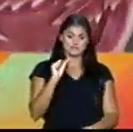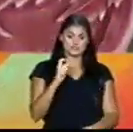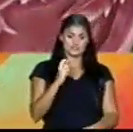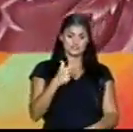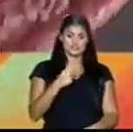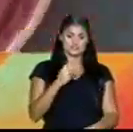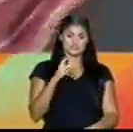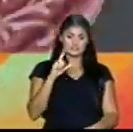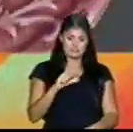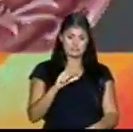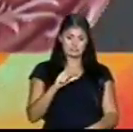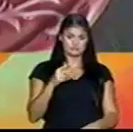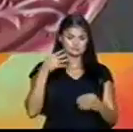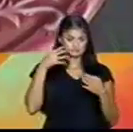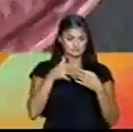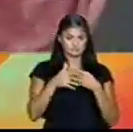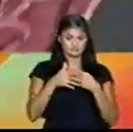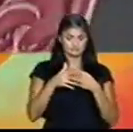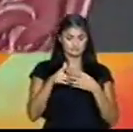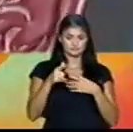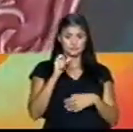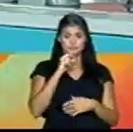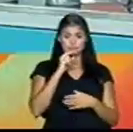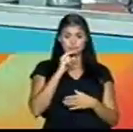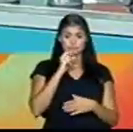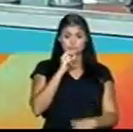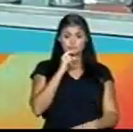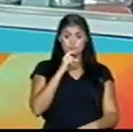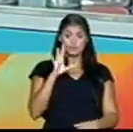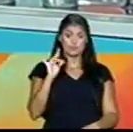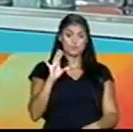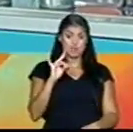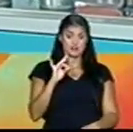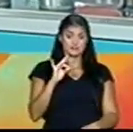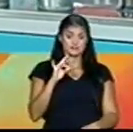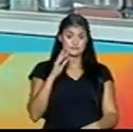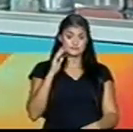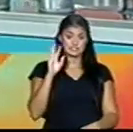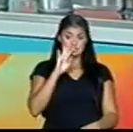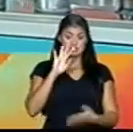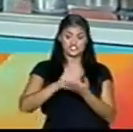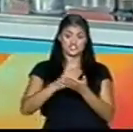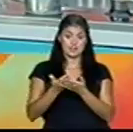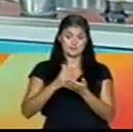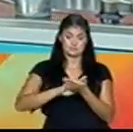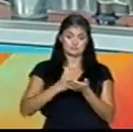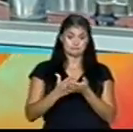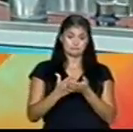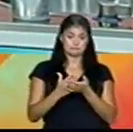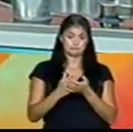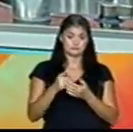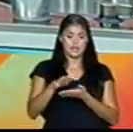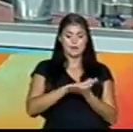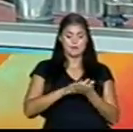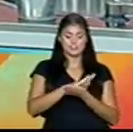nada... É possível que tem tendência a colar-se for diretamente numa chapa, assim não há qualquer problema. Pronto, a base